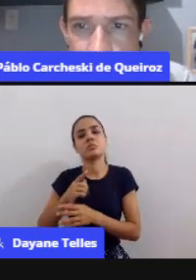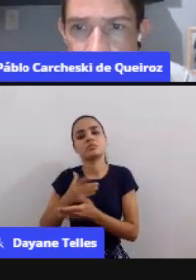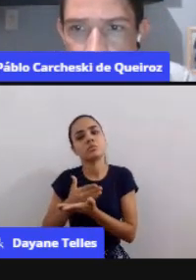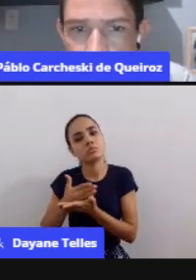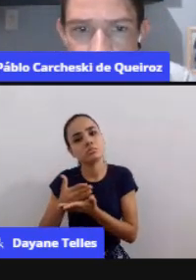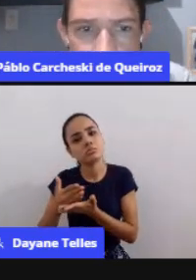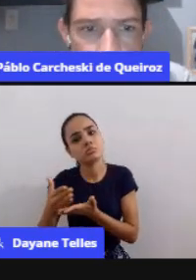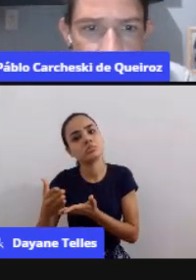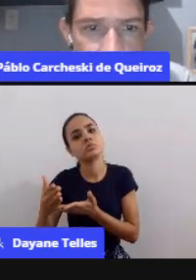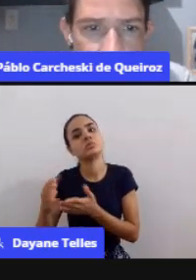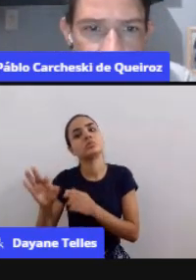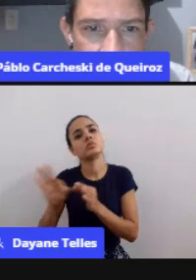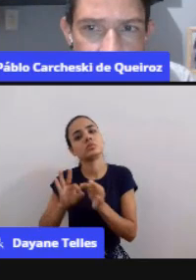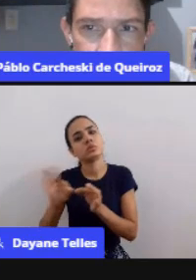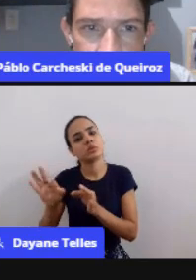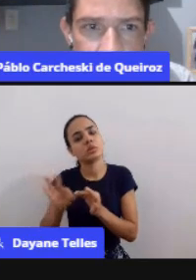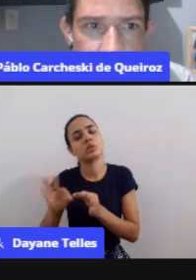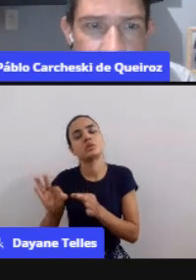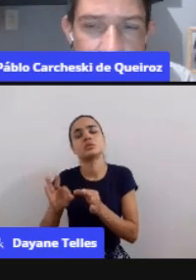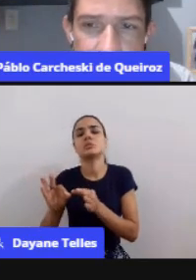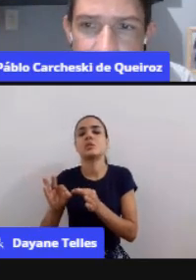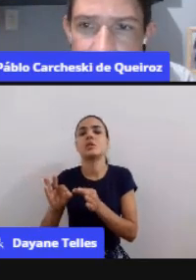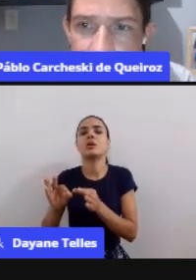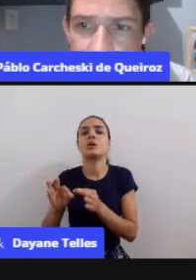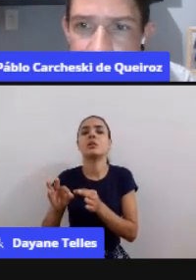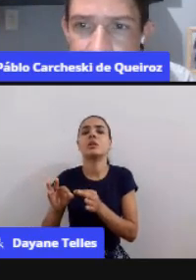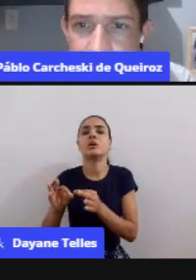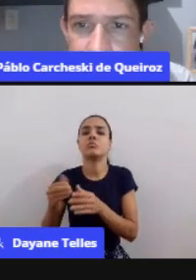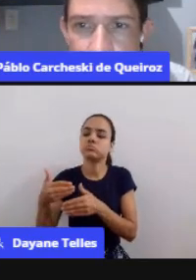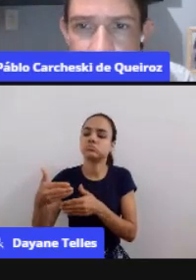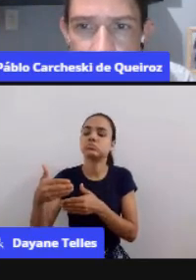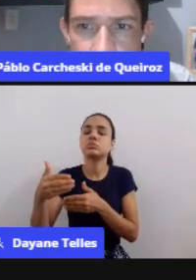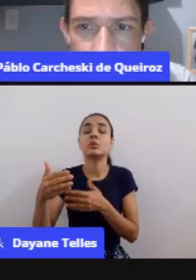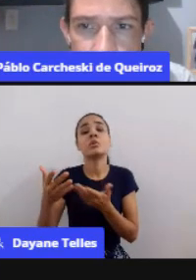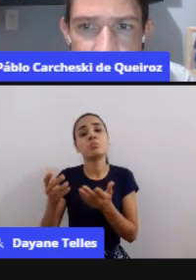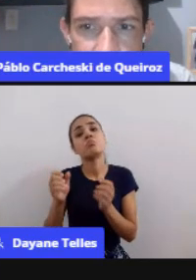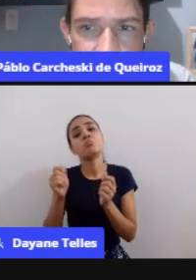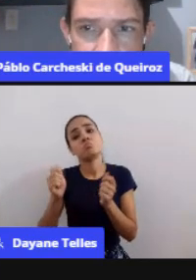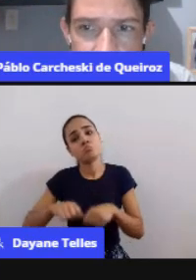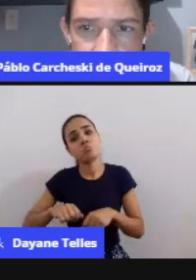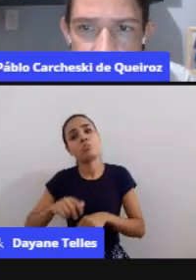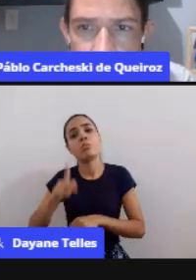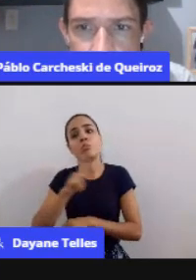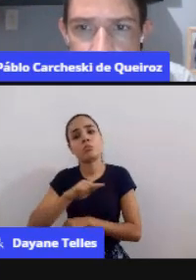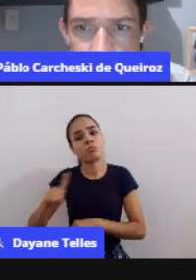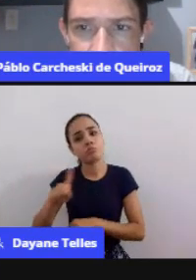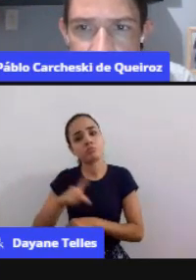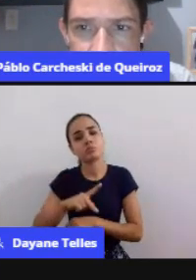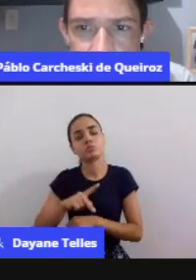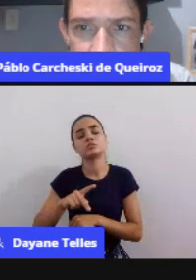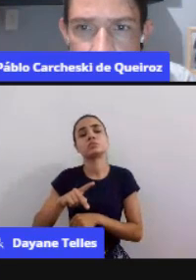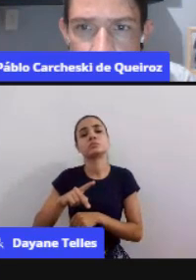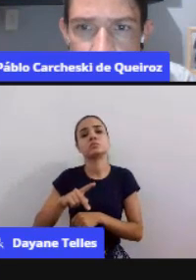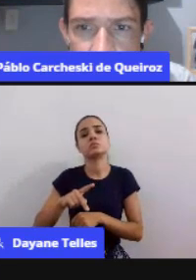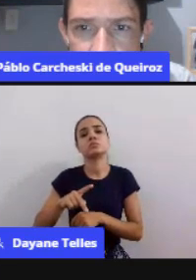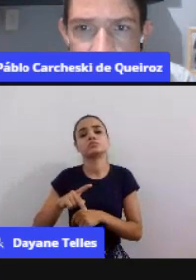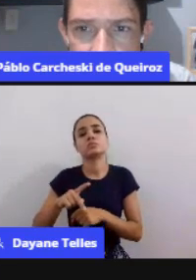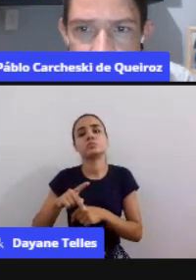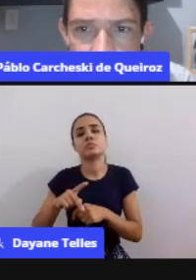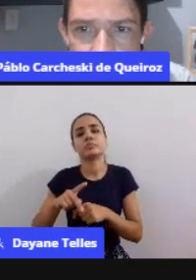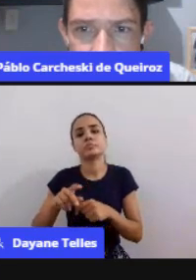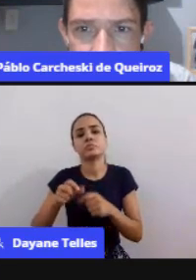né? Os cálculos envolvidos aqui não são tão difíceis, né? Se você observar aqui,